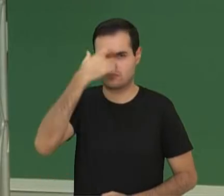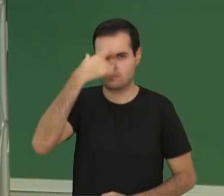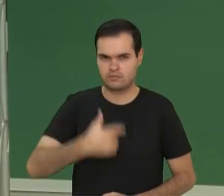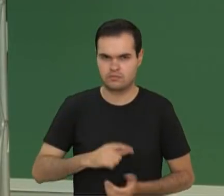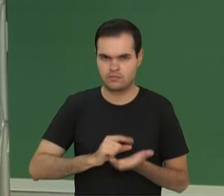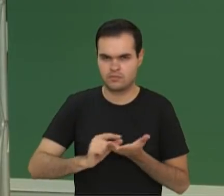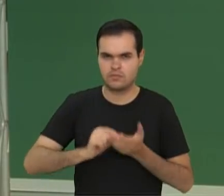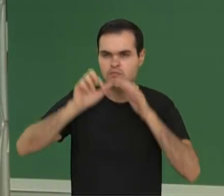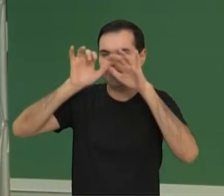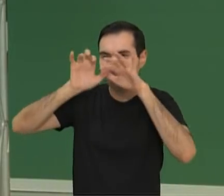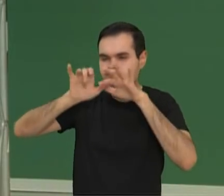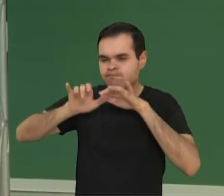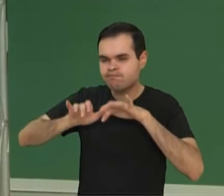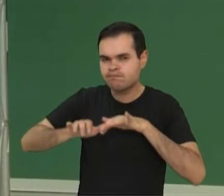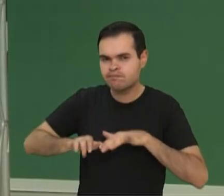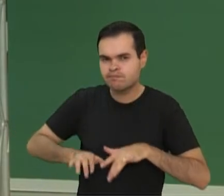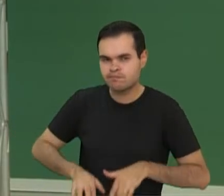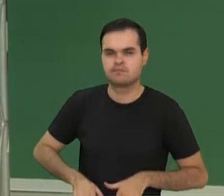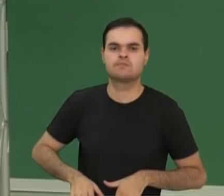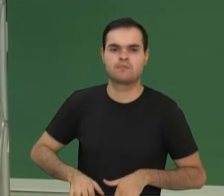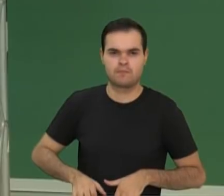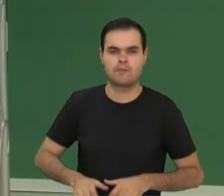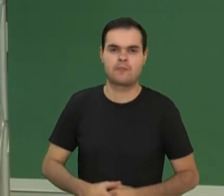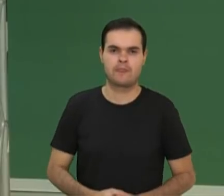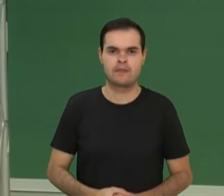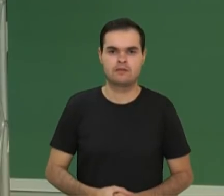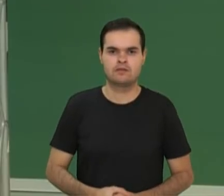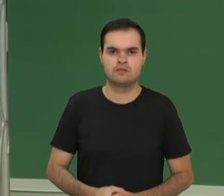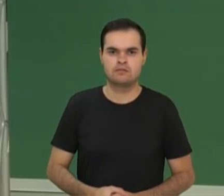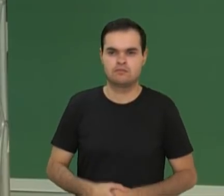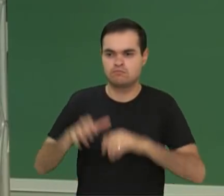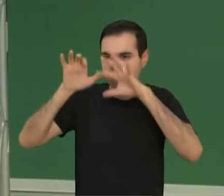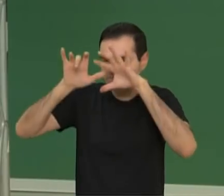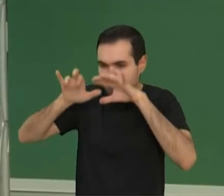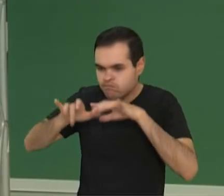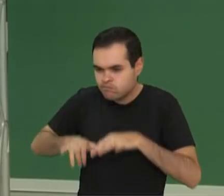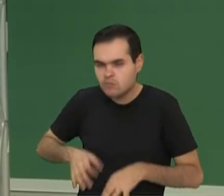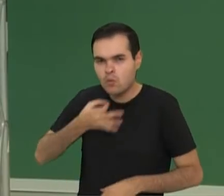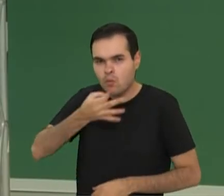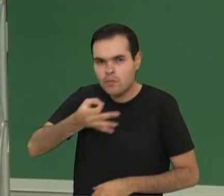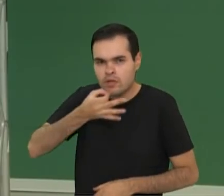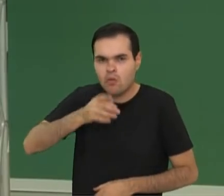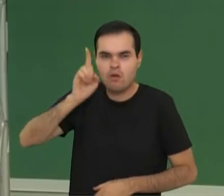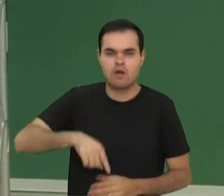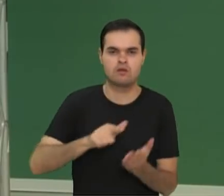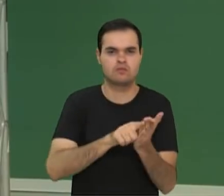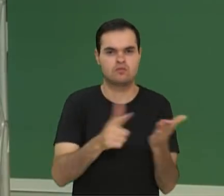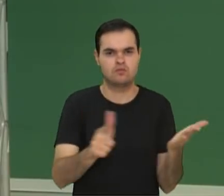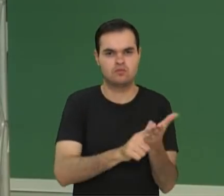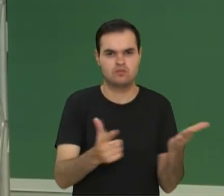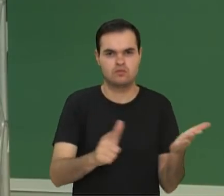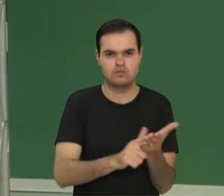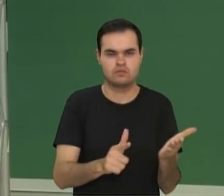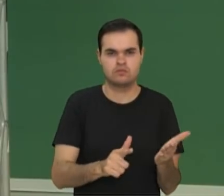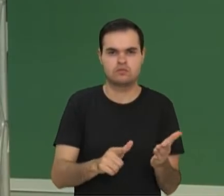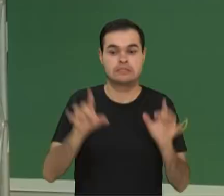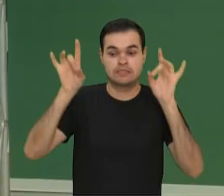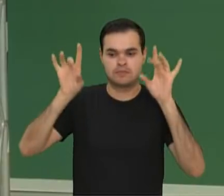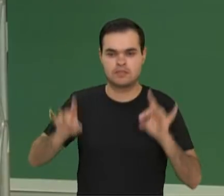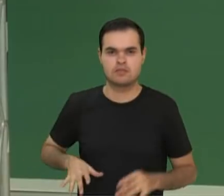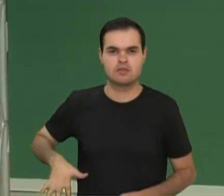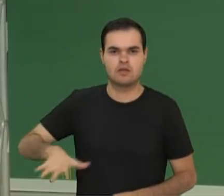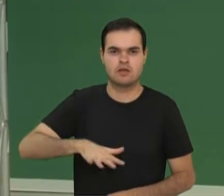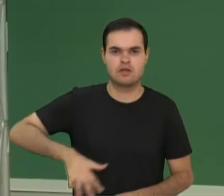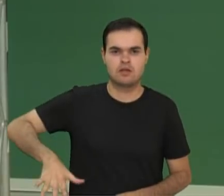né? O articulista normalmente é um jornalista ou até mesmo um especialista naquela